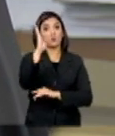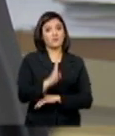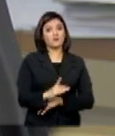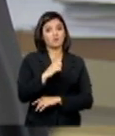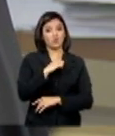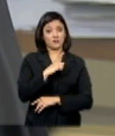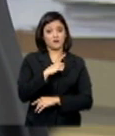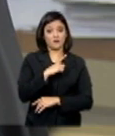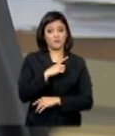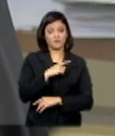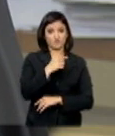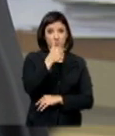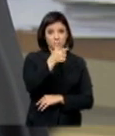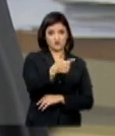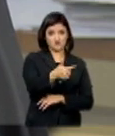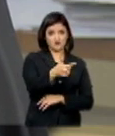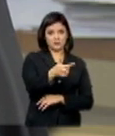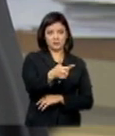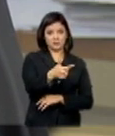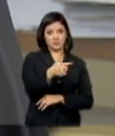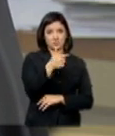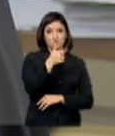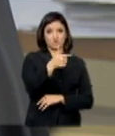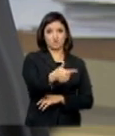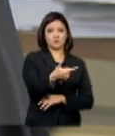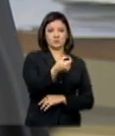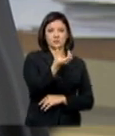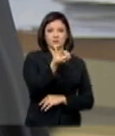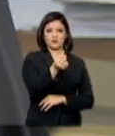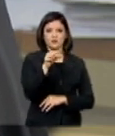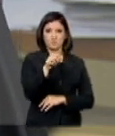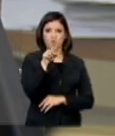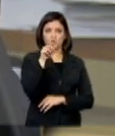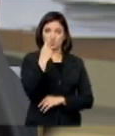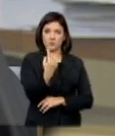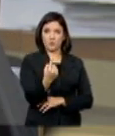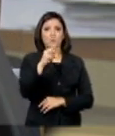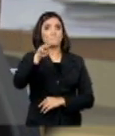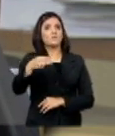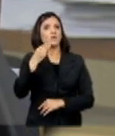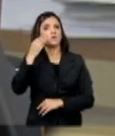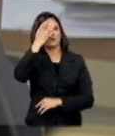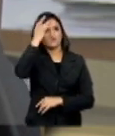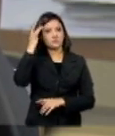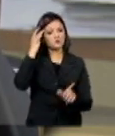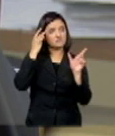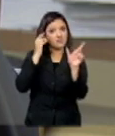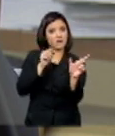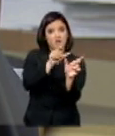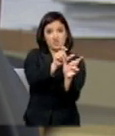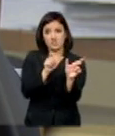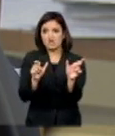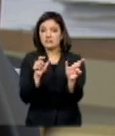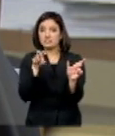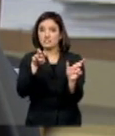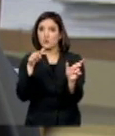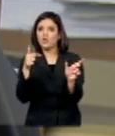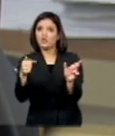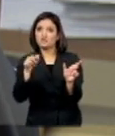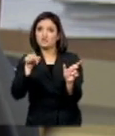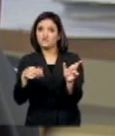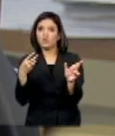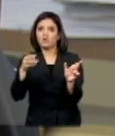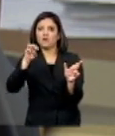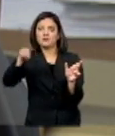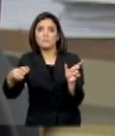ponto 1 milhões de pessoas em 2016 dos quais 57 6 milhões tinham